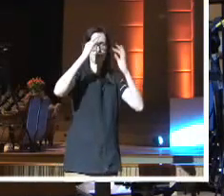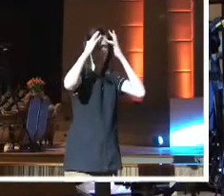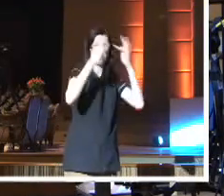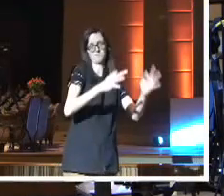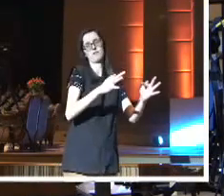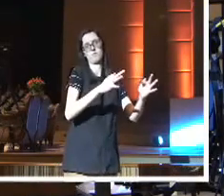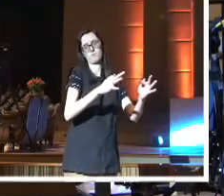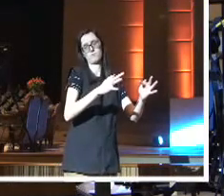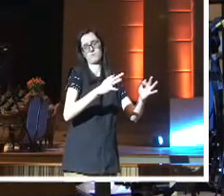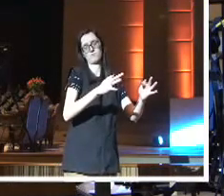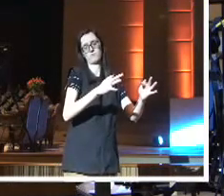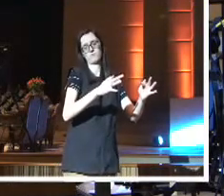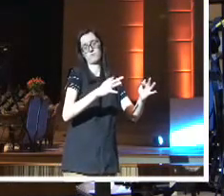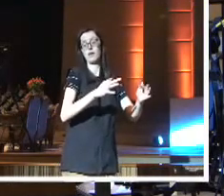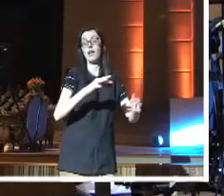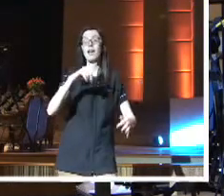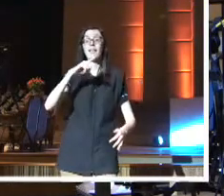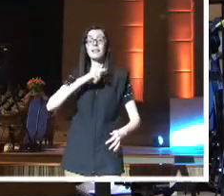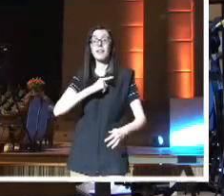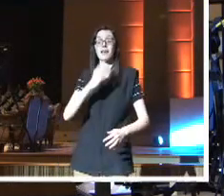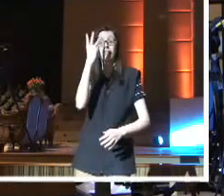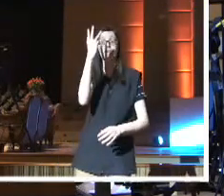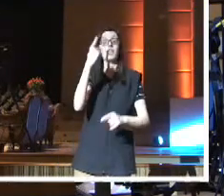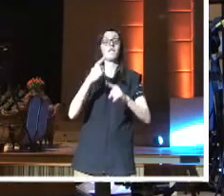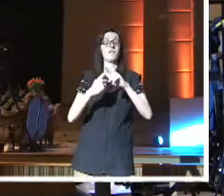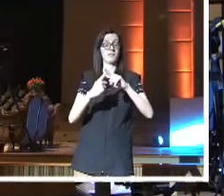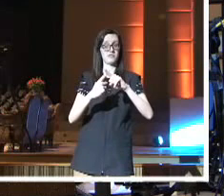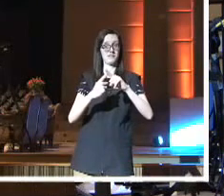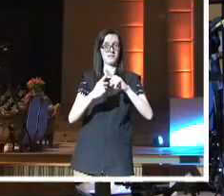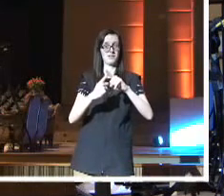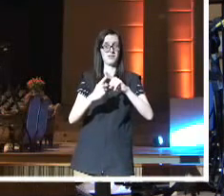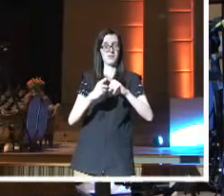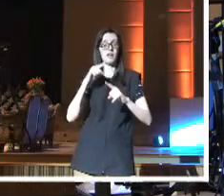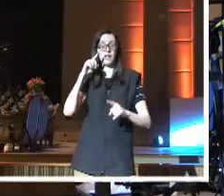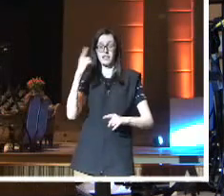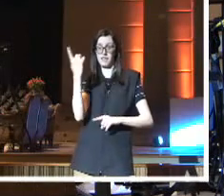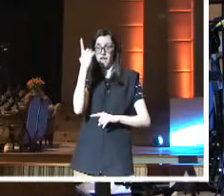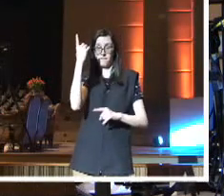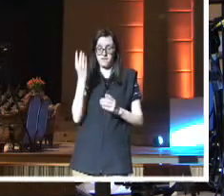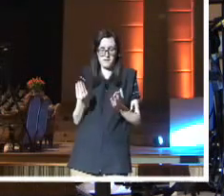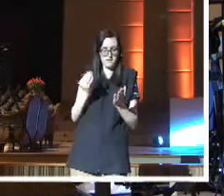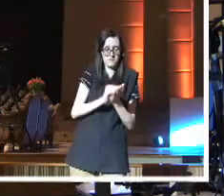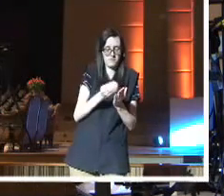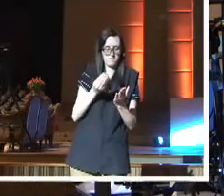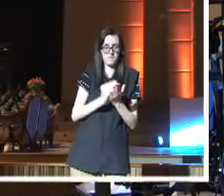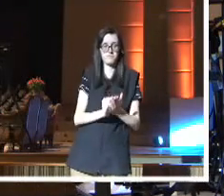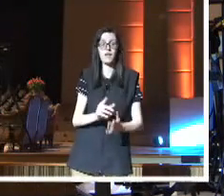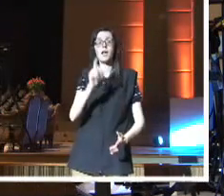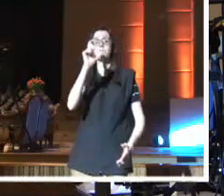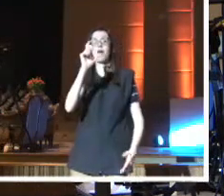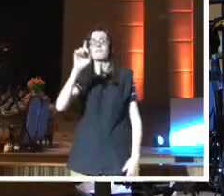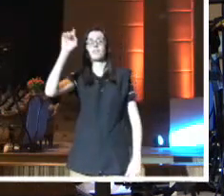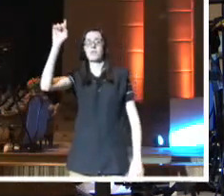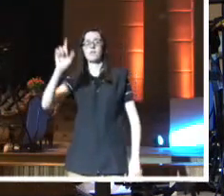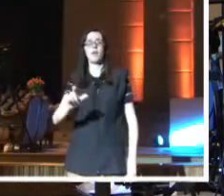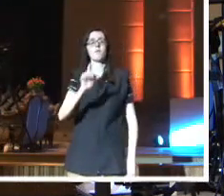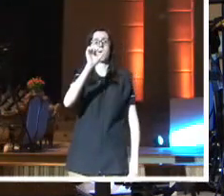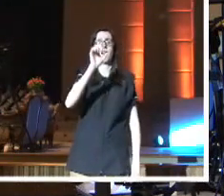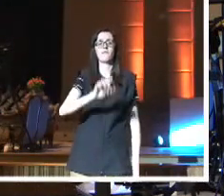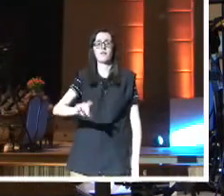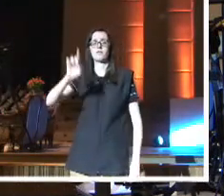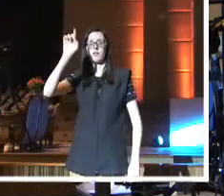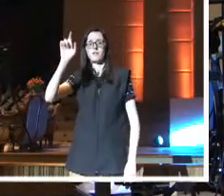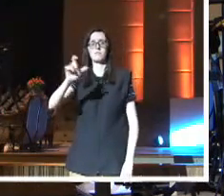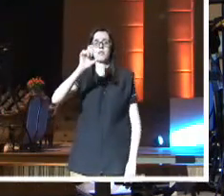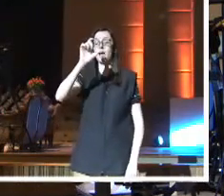E é interessante que três vezes ele vai falar sobre a palavra de Deus. Sobre a palavra eu te